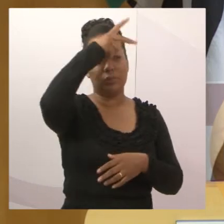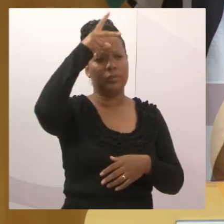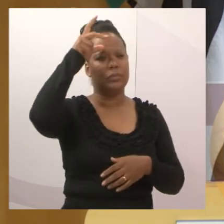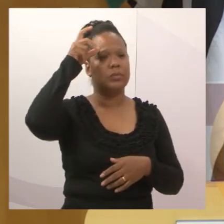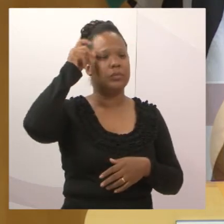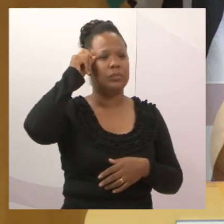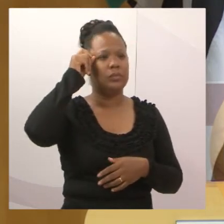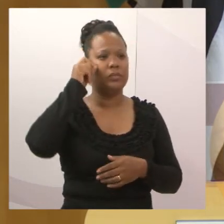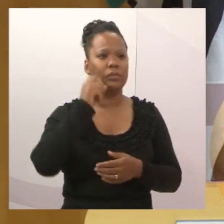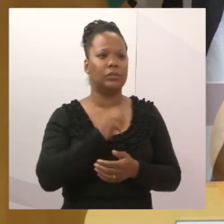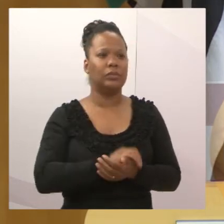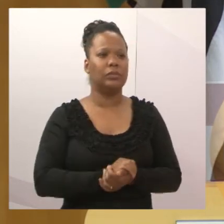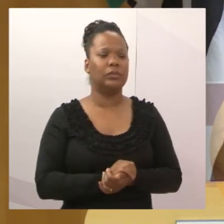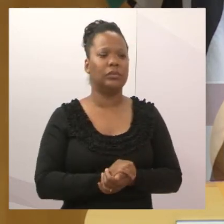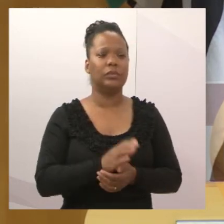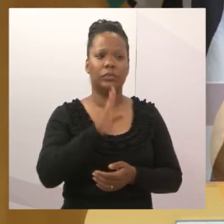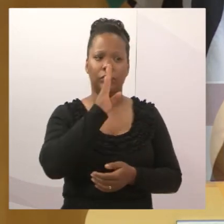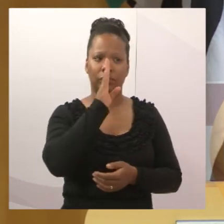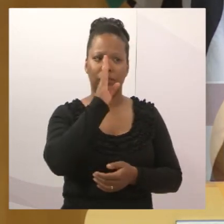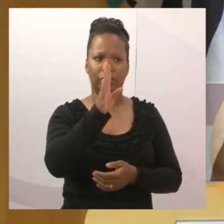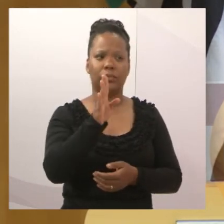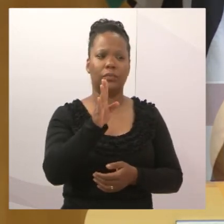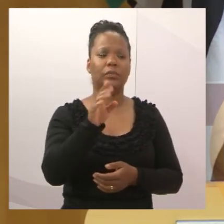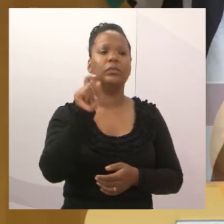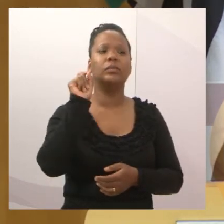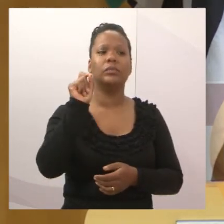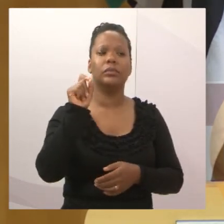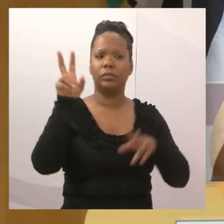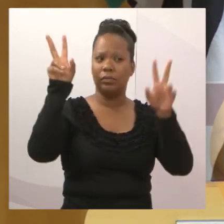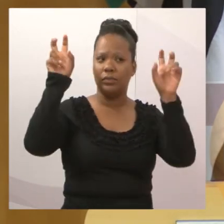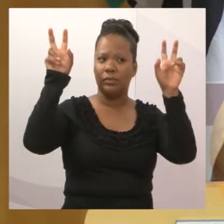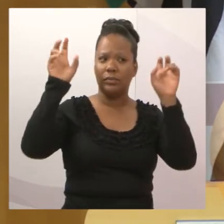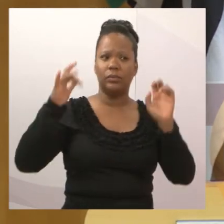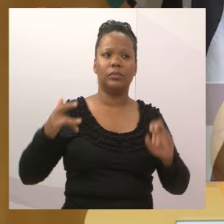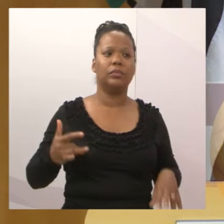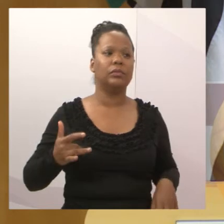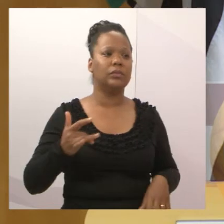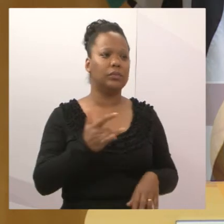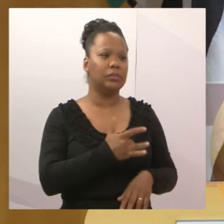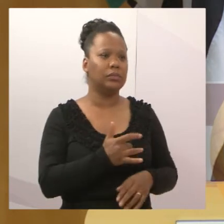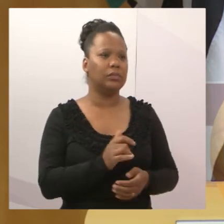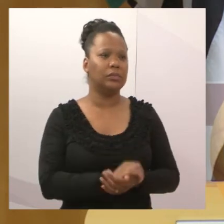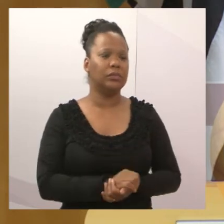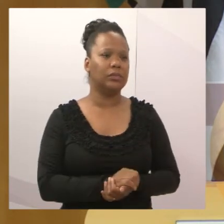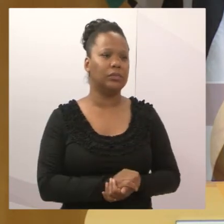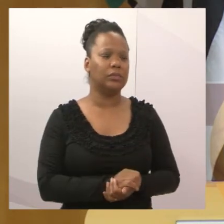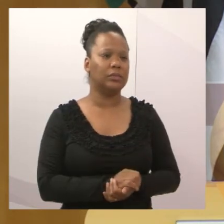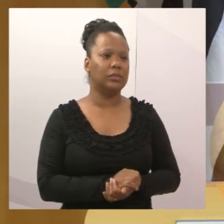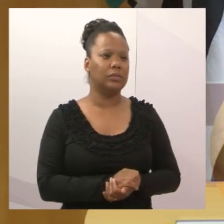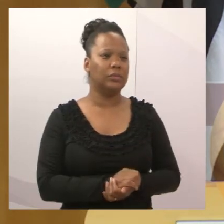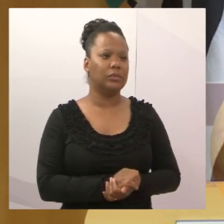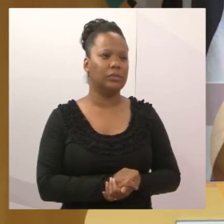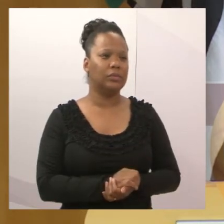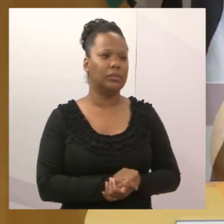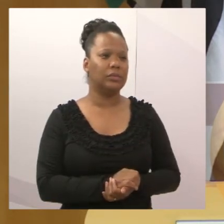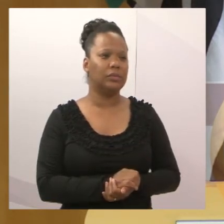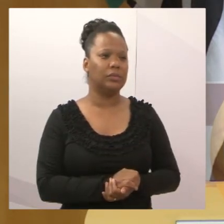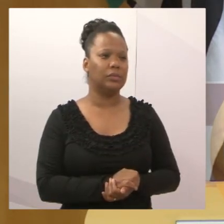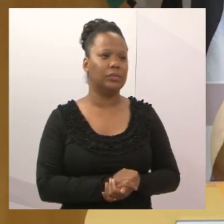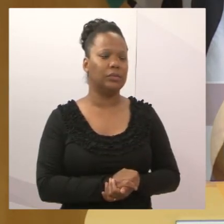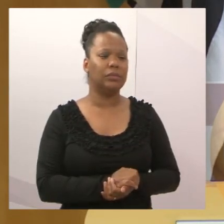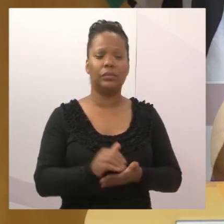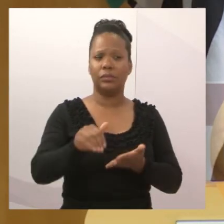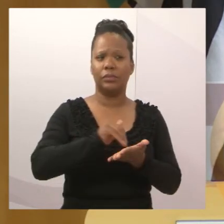que colocar como prioridade a saúde. Tá? Então, dentro